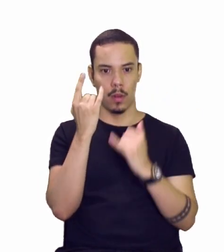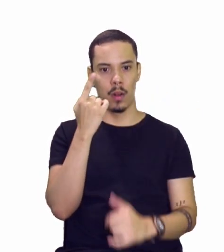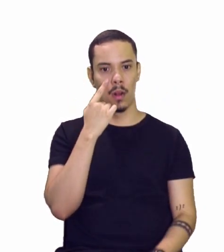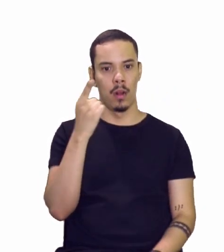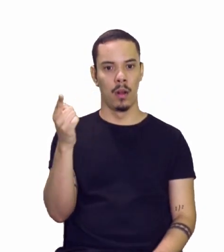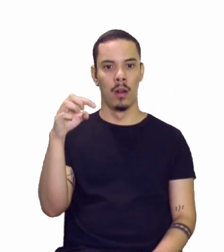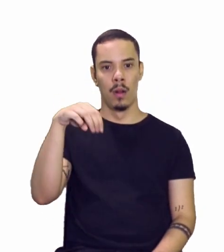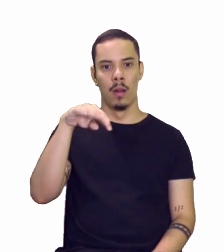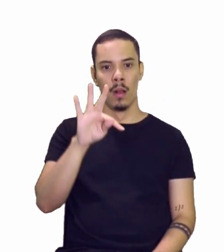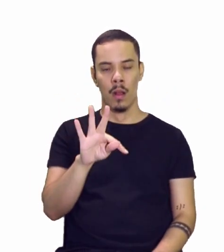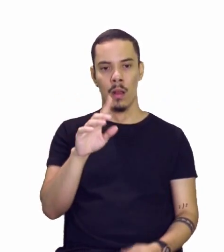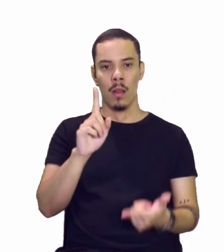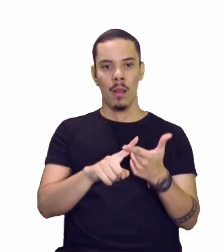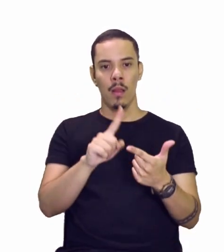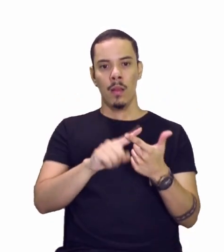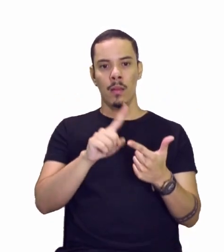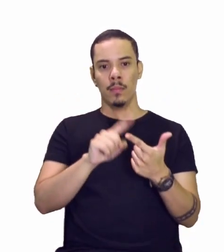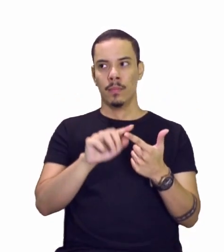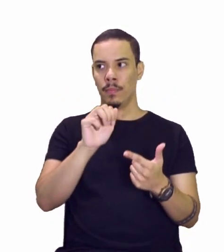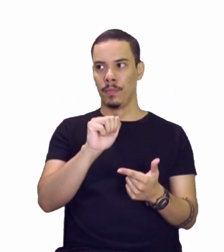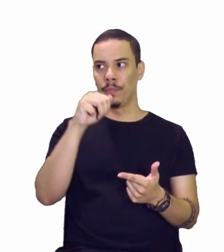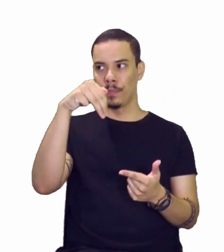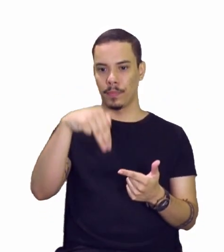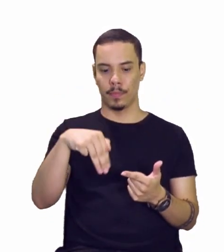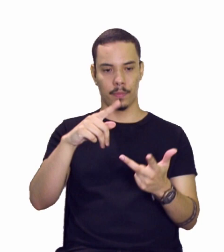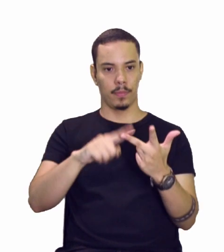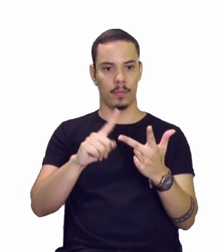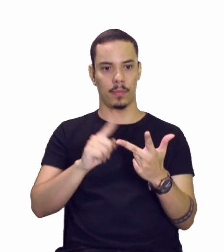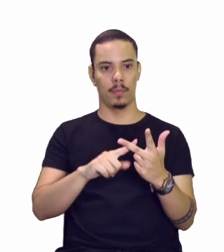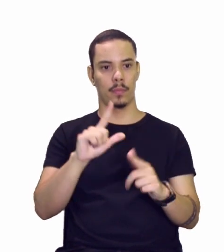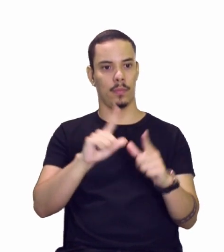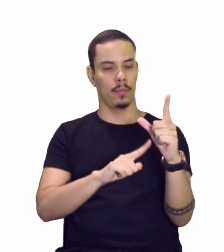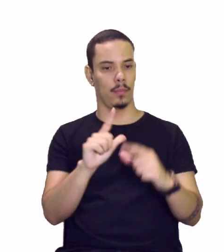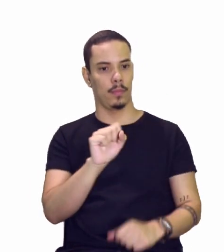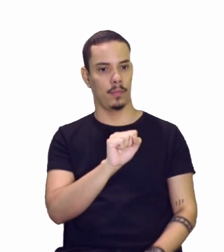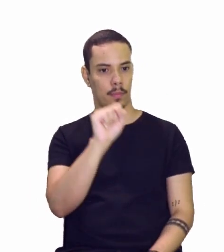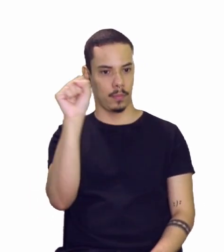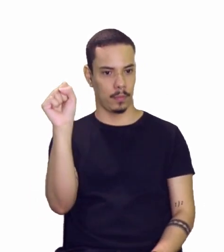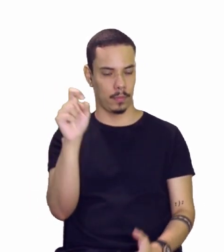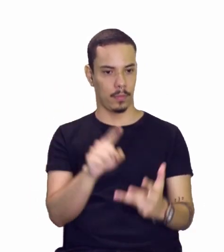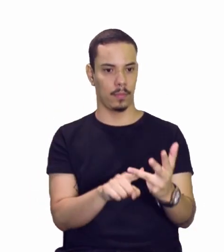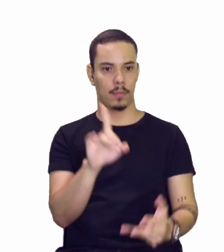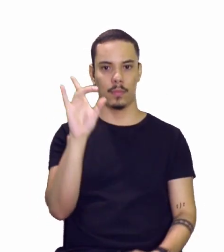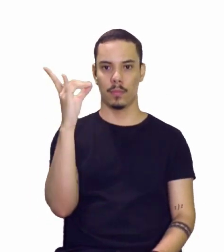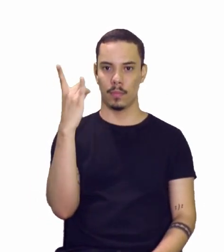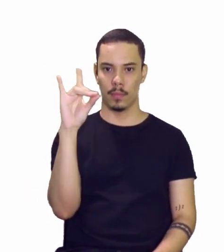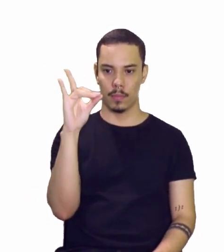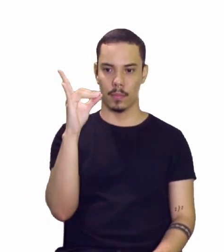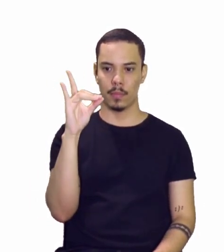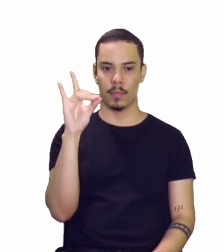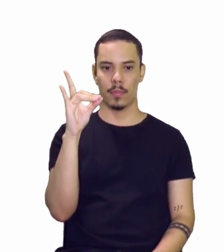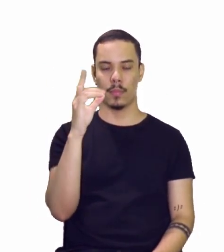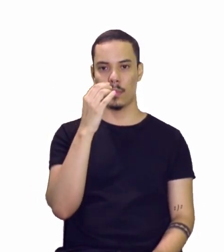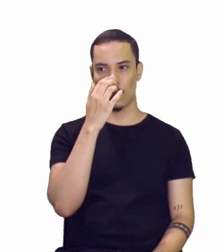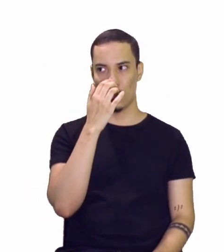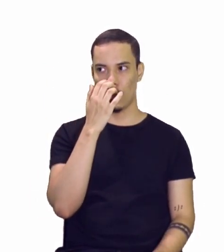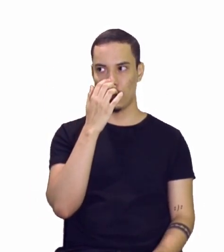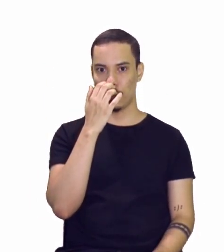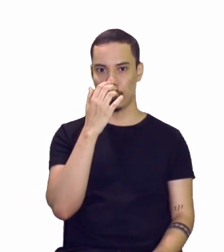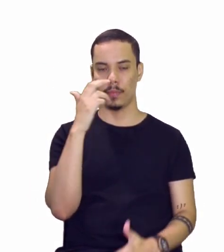ó, Amazonas aqui é Amazonas, aqui é o Acre, aqui é a Bolívia,